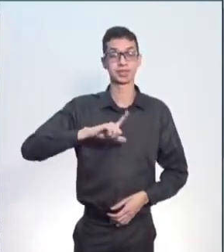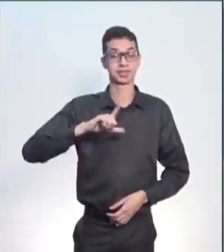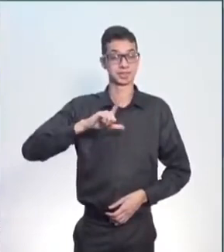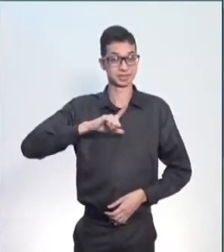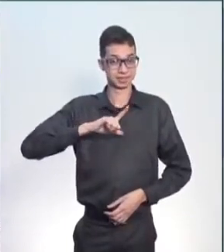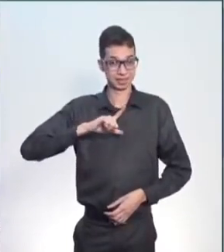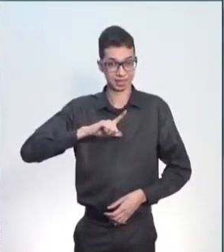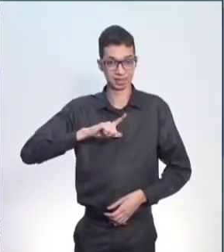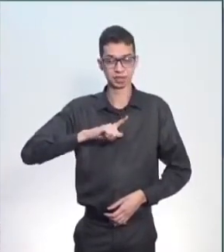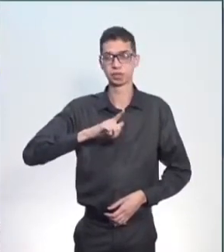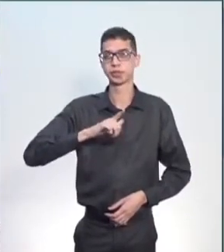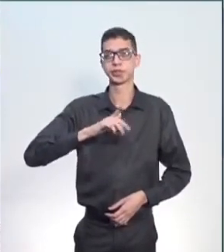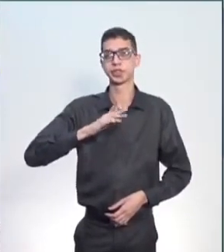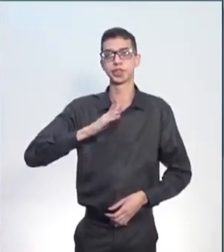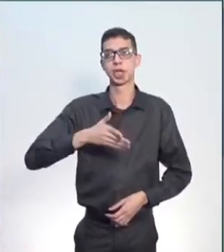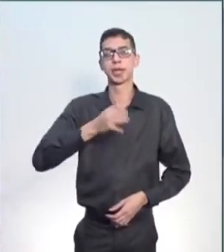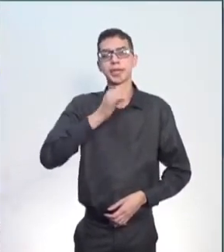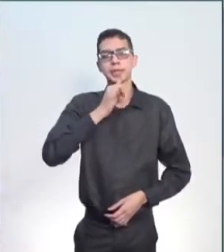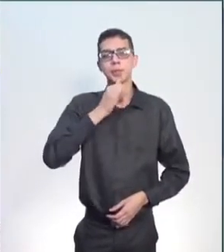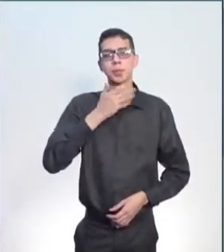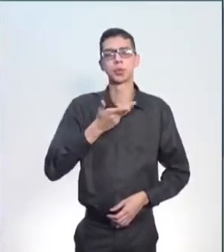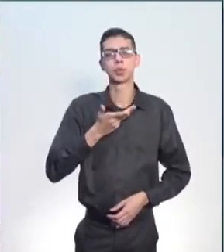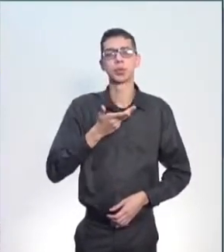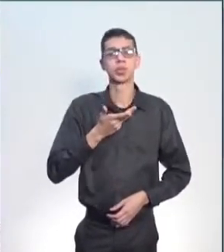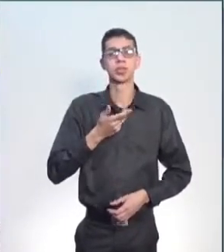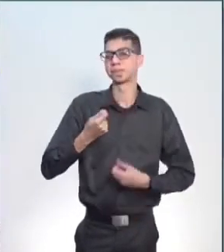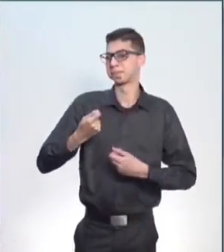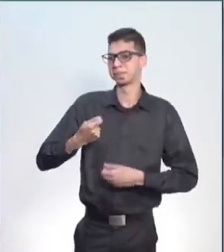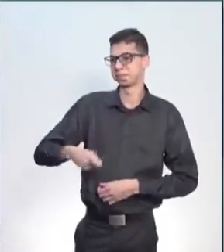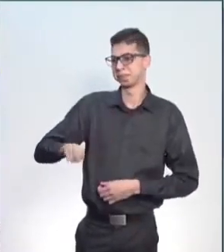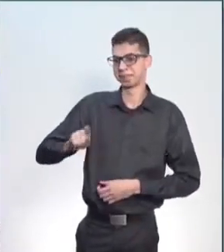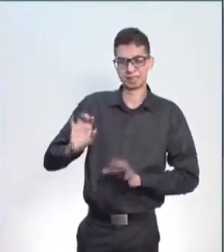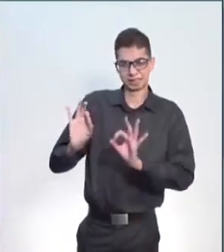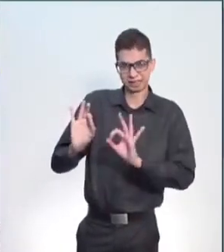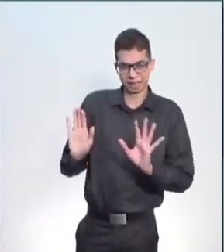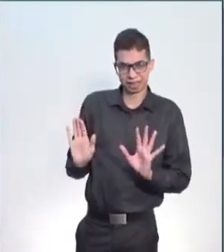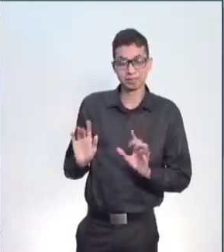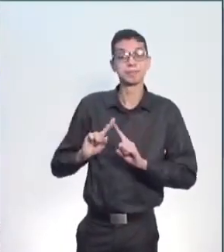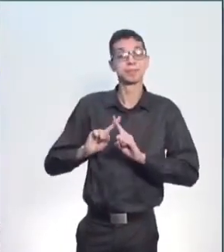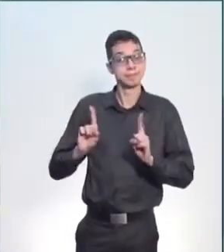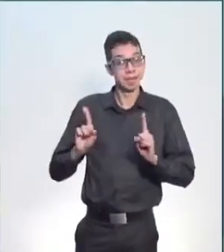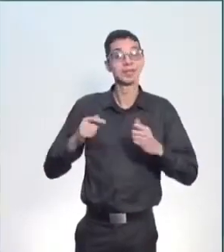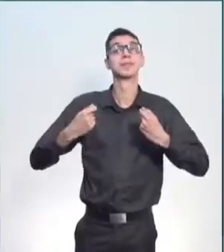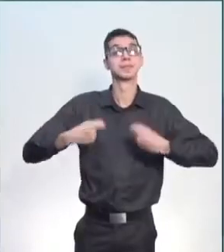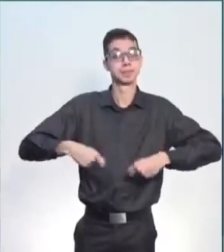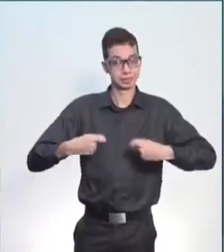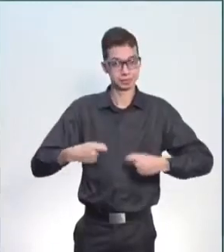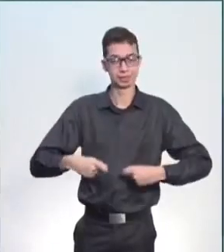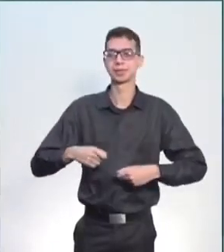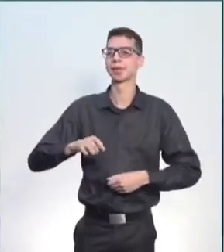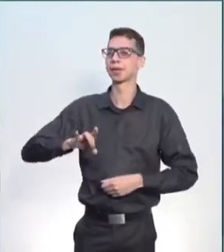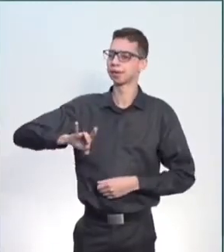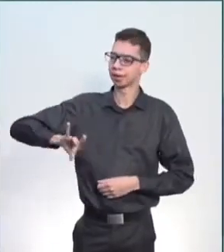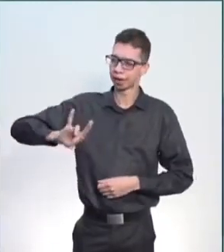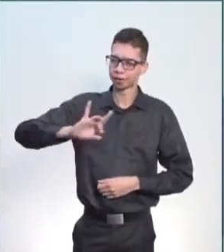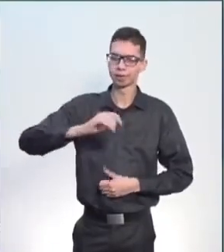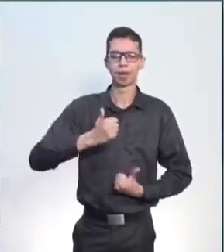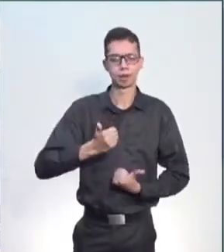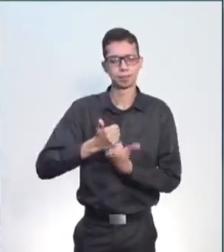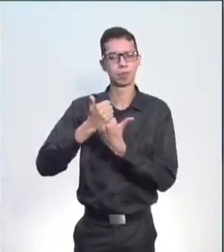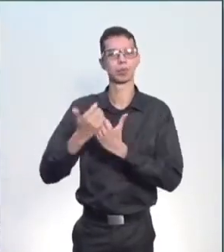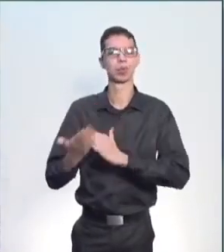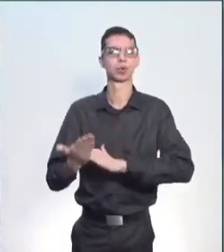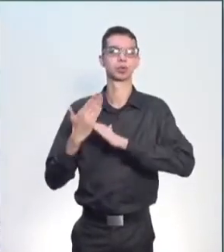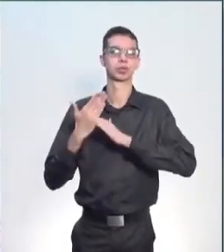nenhuma necessidade, nós ainda assim precisamos do apoio dos outros, né? E é importante porque também a gente